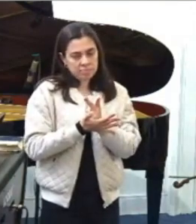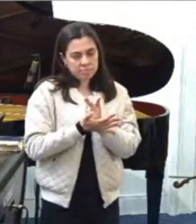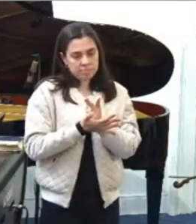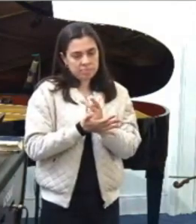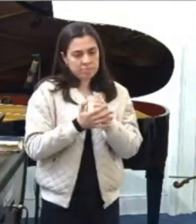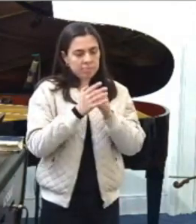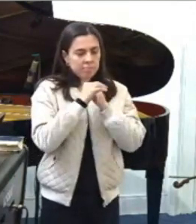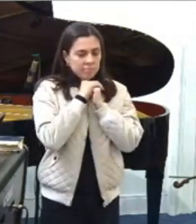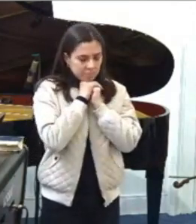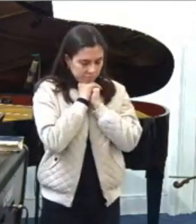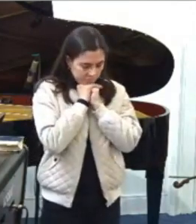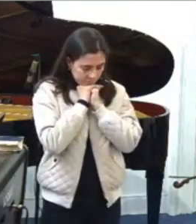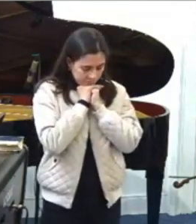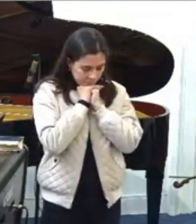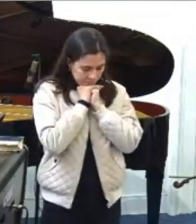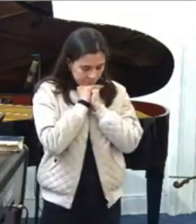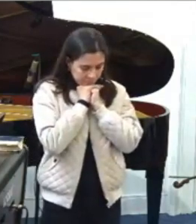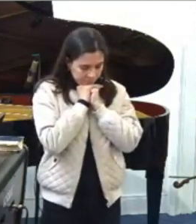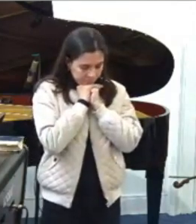orar.